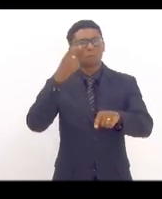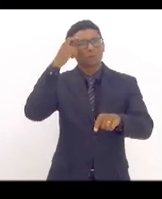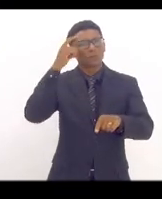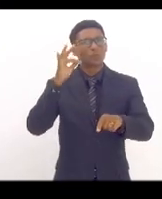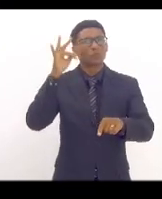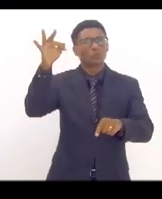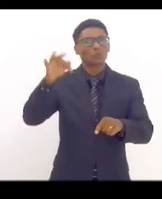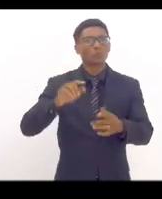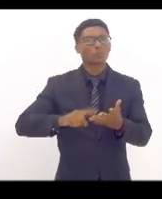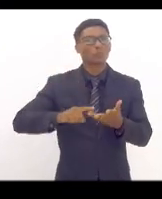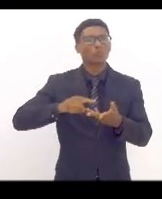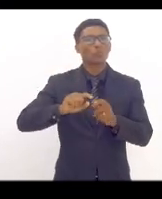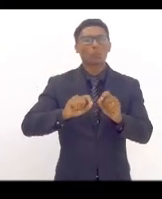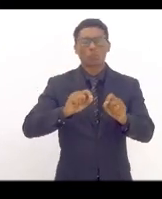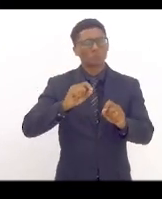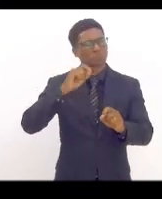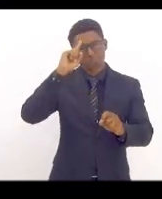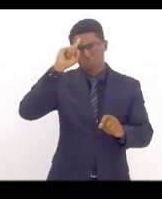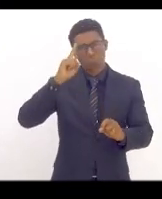consequências